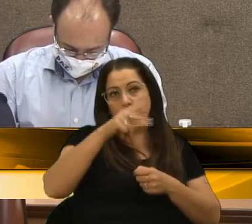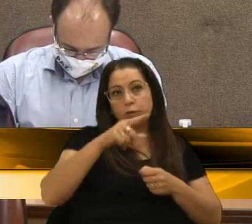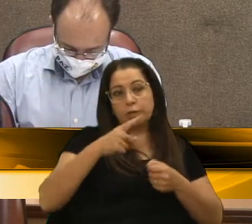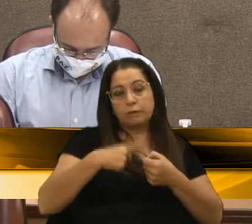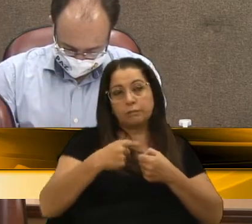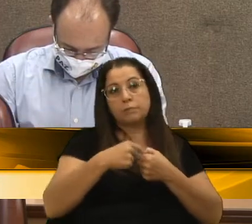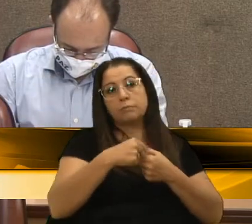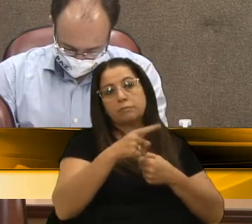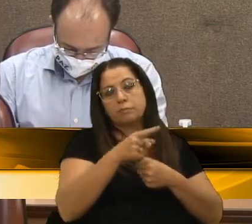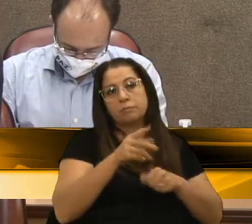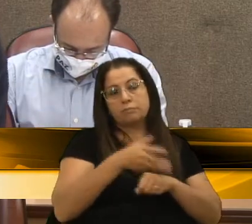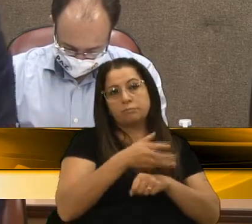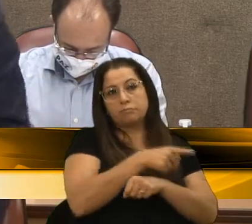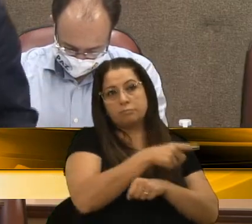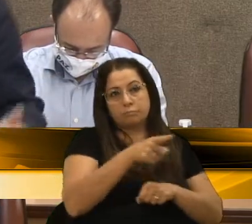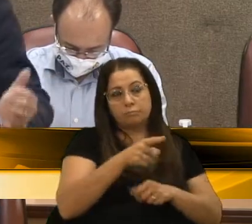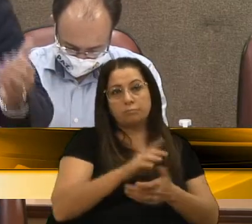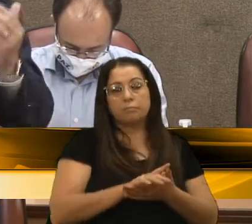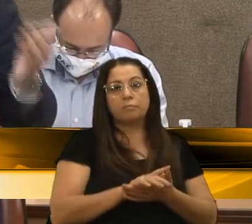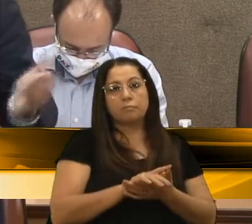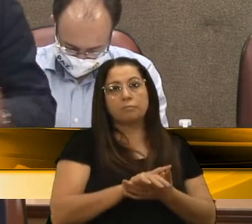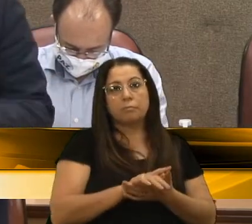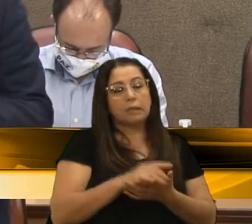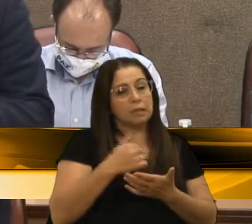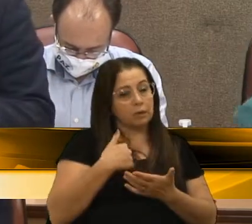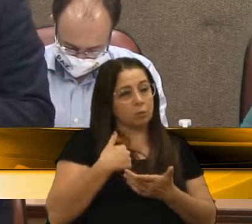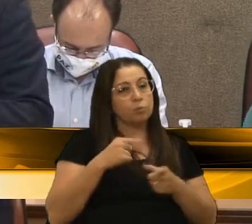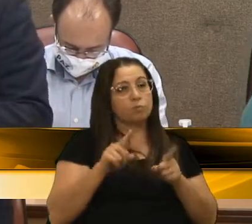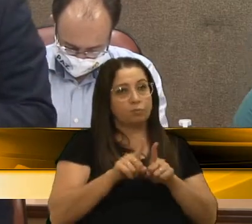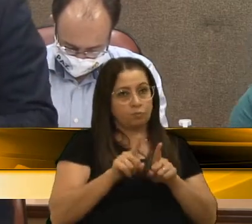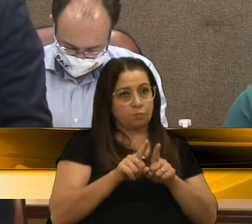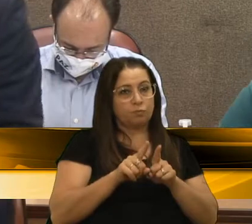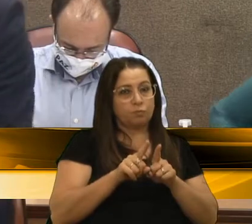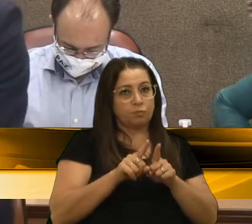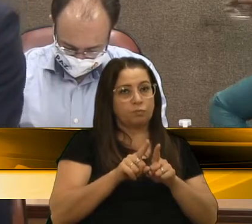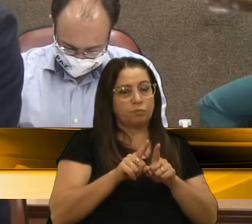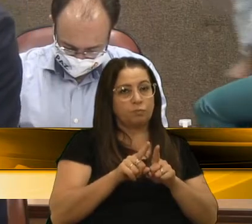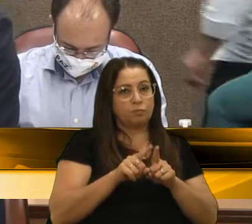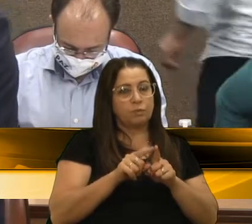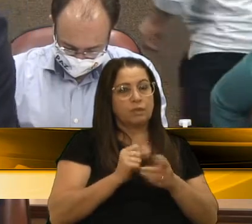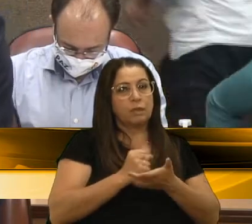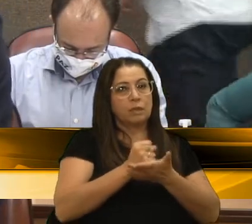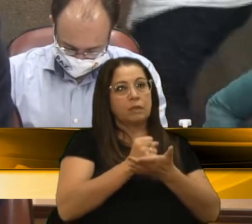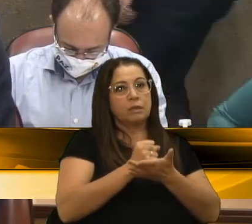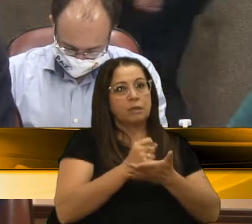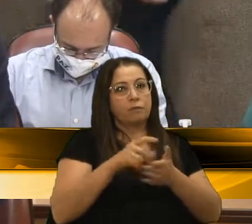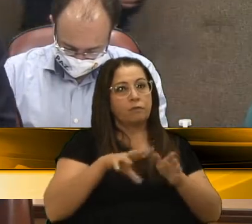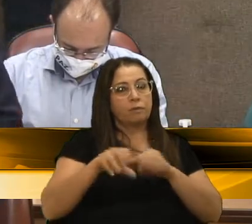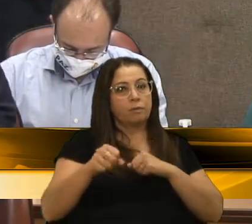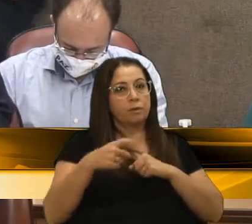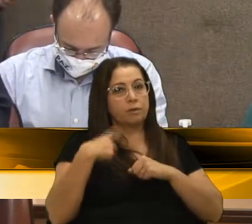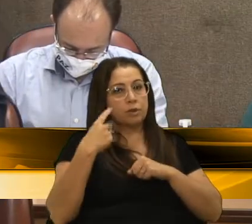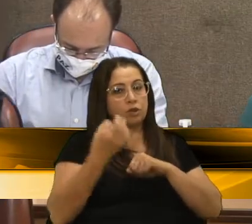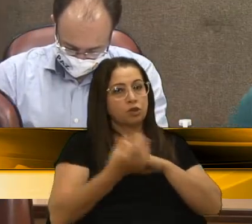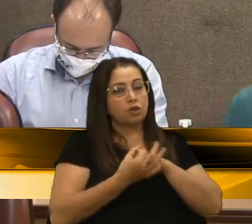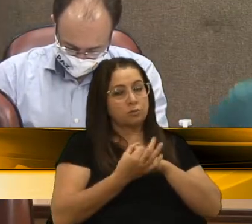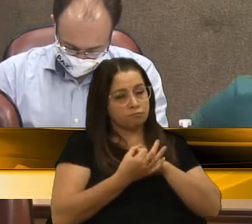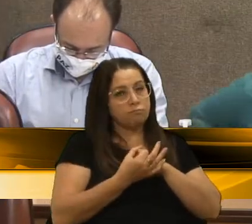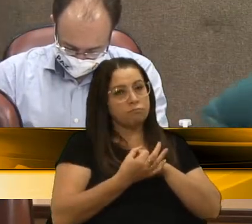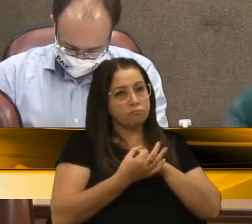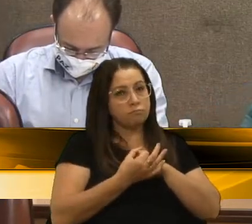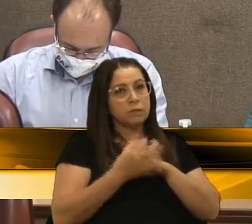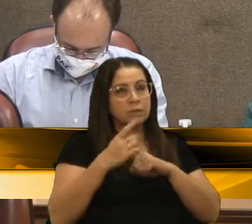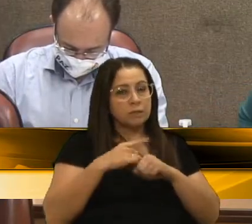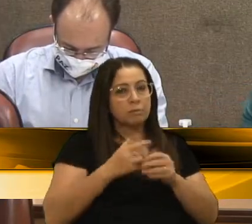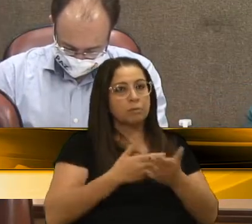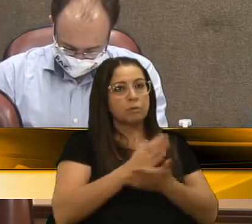contendas, enfim. Eu também venho da área jurídica, sou formado em Direito, tenho